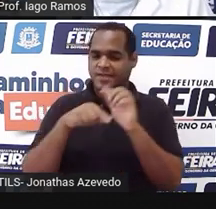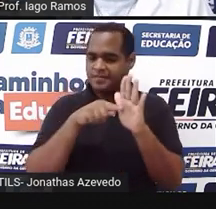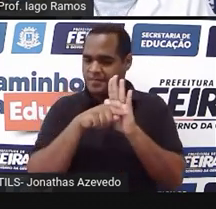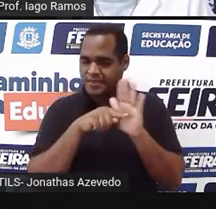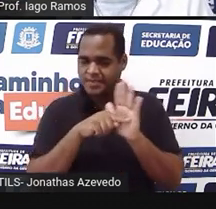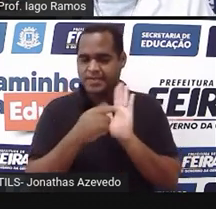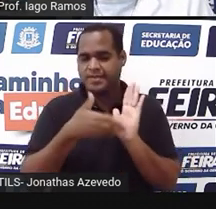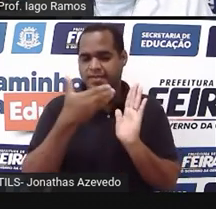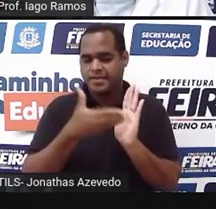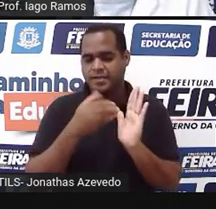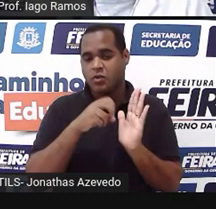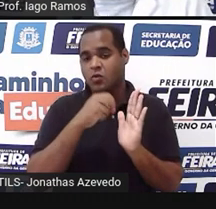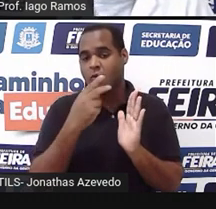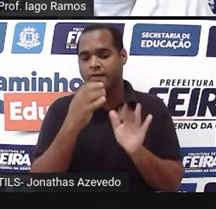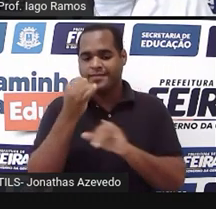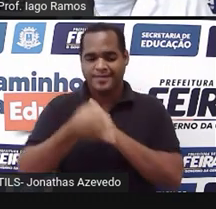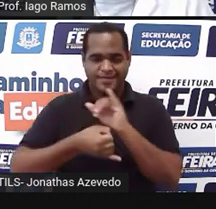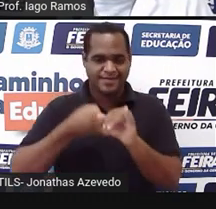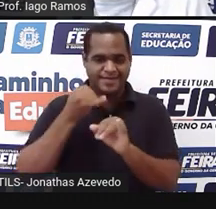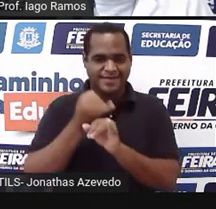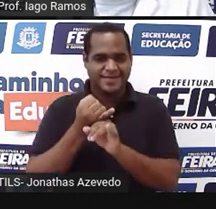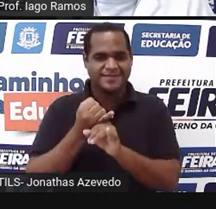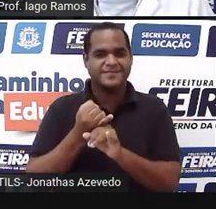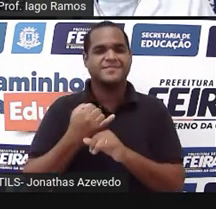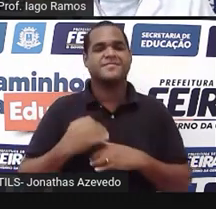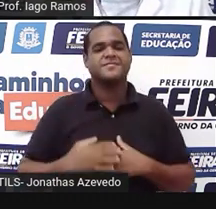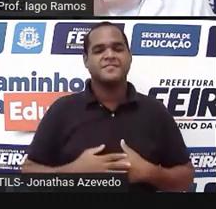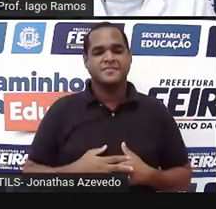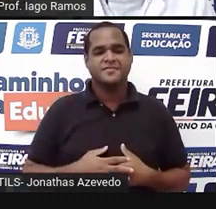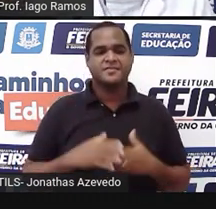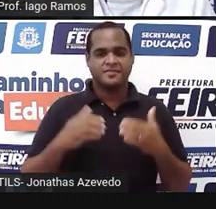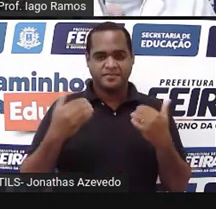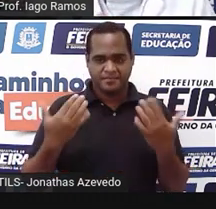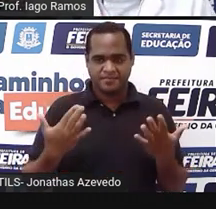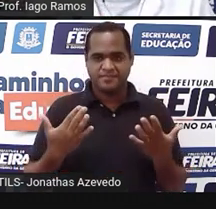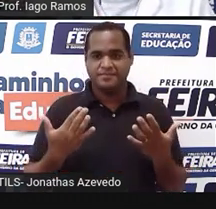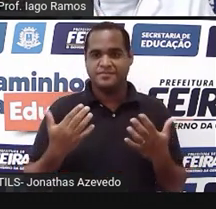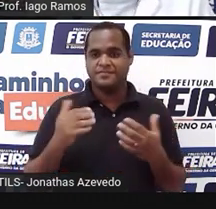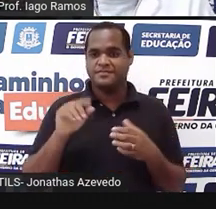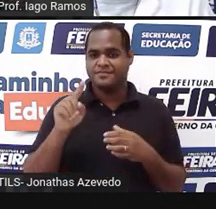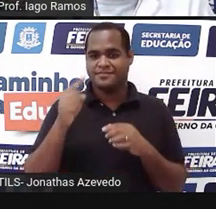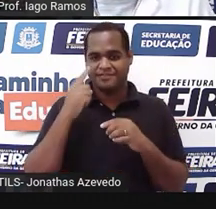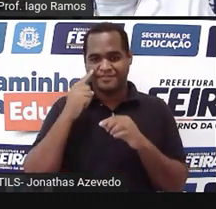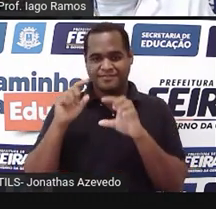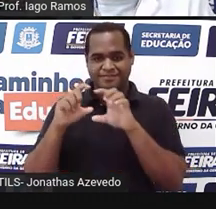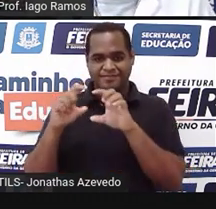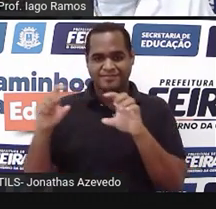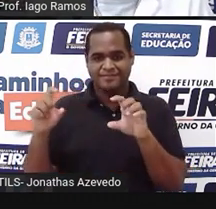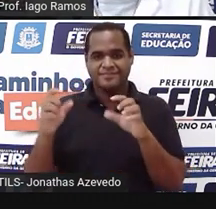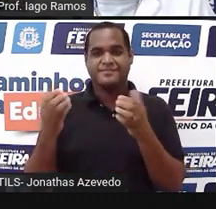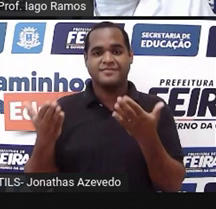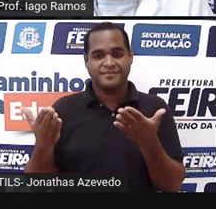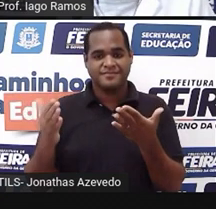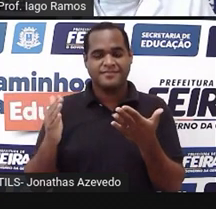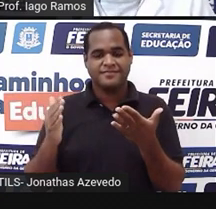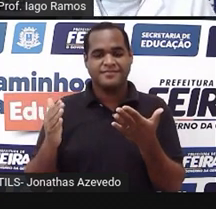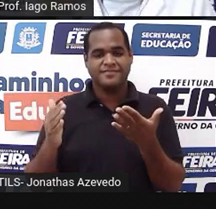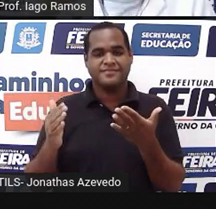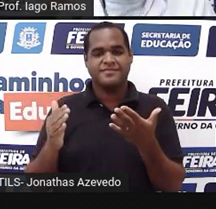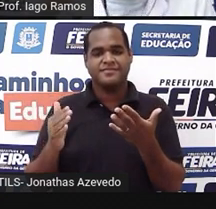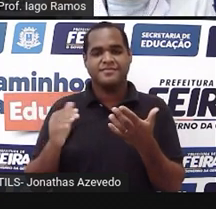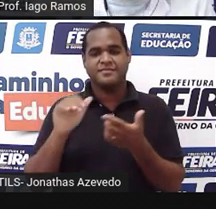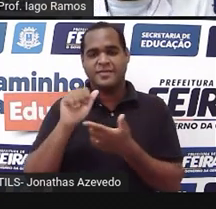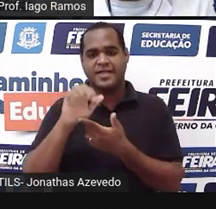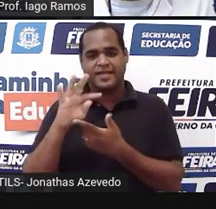pesquisar isso em livros ou até mesmo na internet bom então a ter é a área do trapézio é só fazer